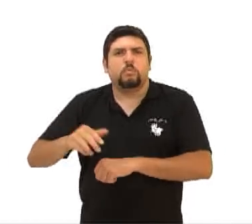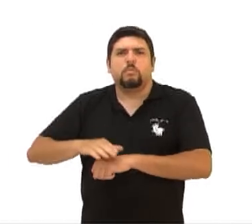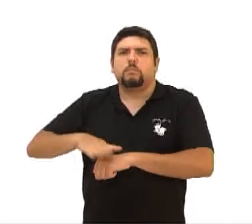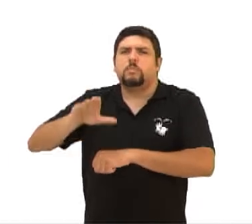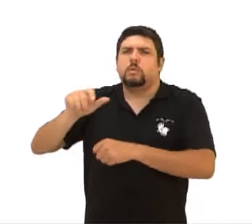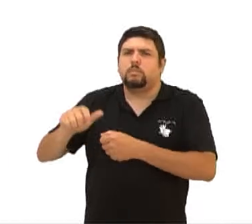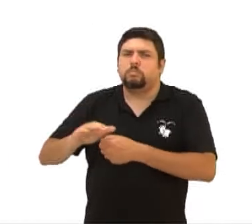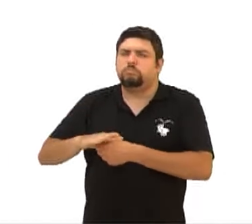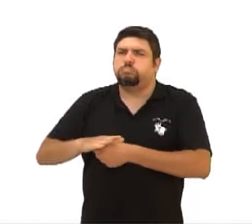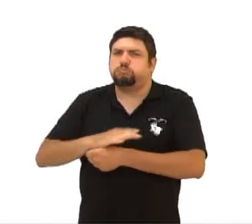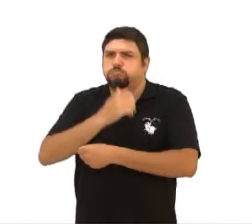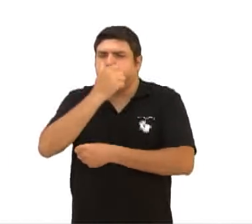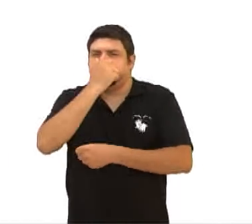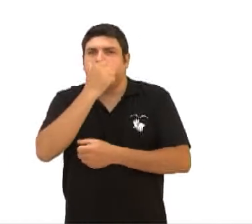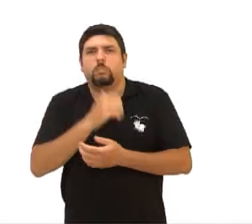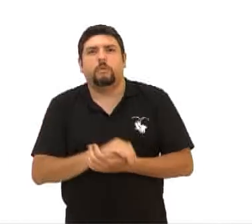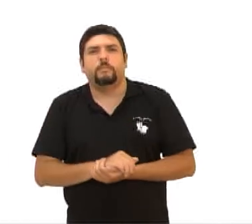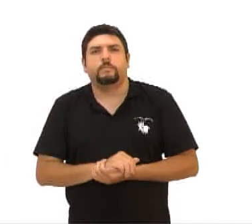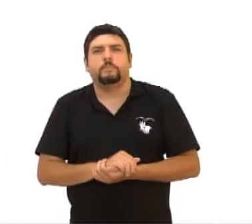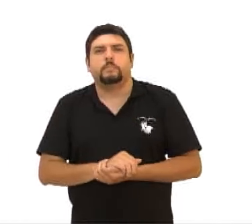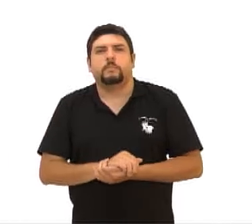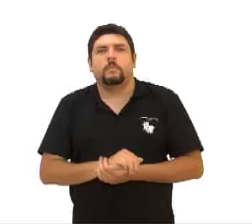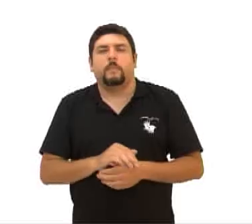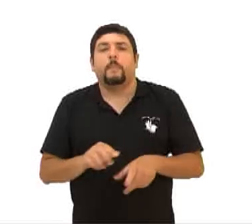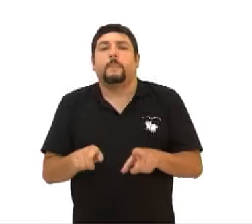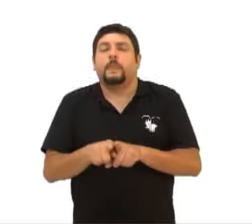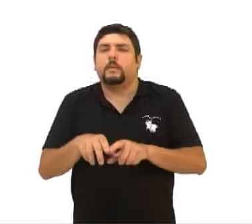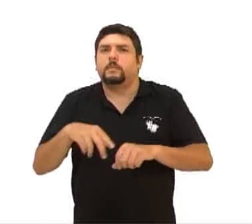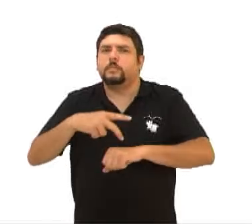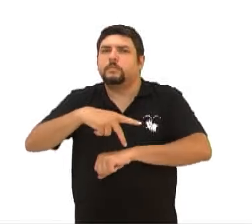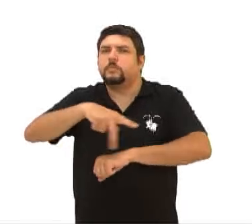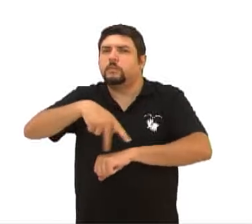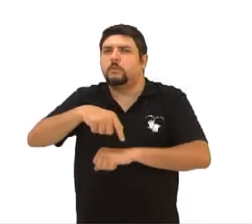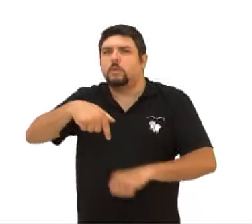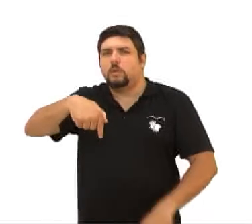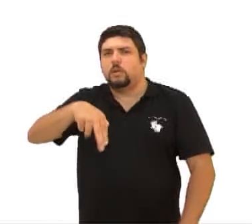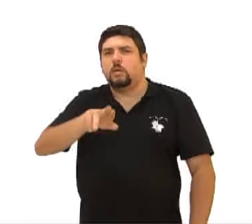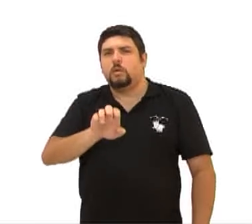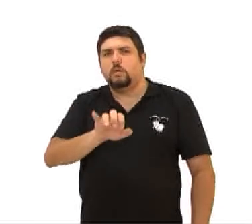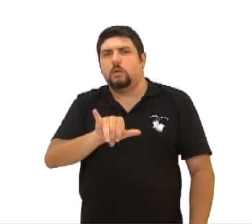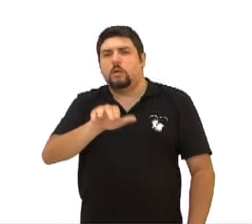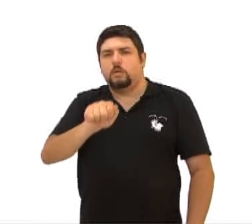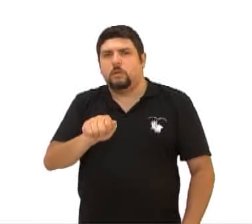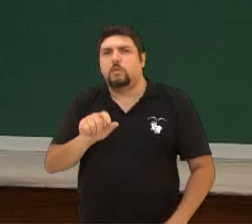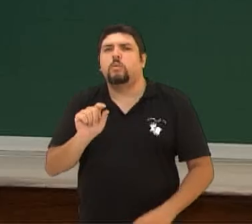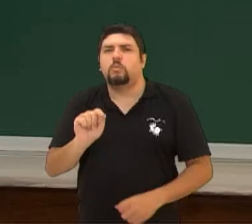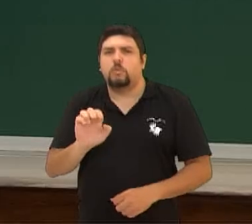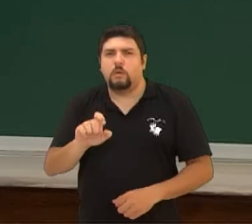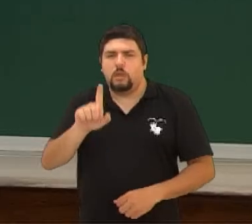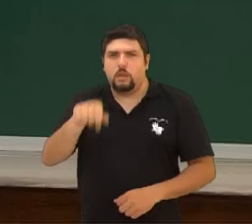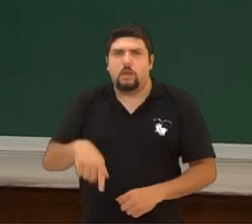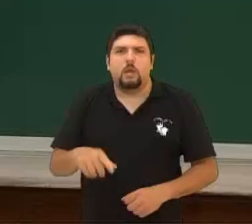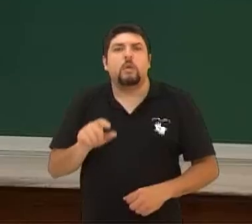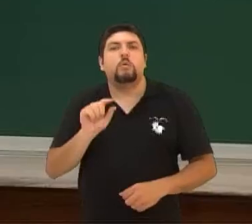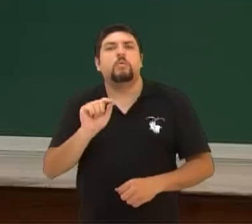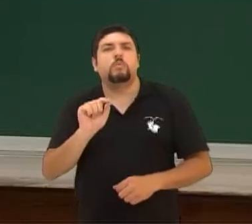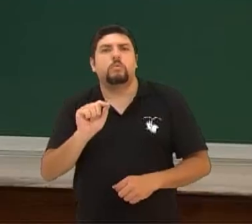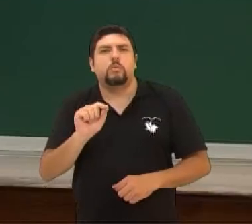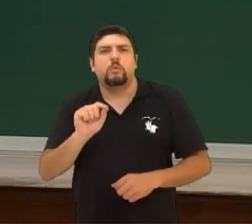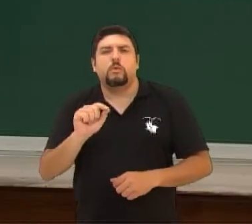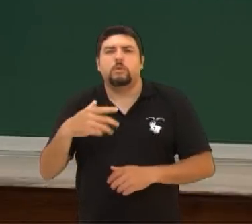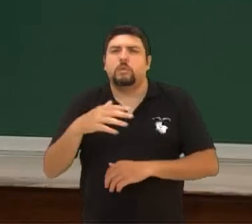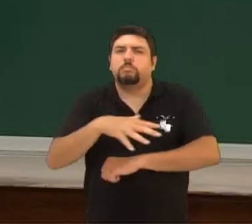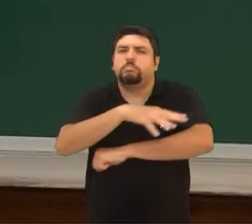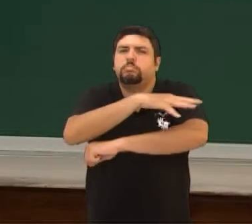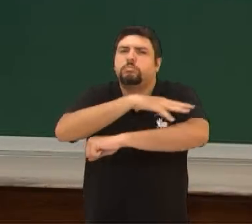africano. Também vemos o Quênia, né? As imagens que nos chegam do Quênia normalmente são dos parques